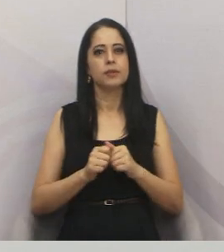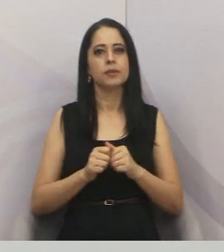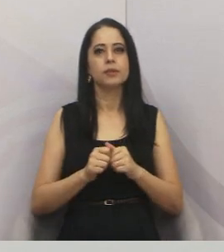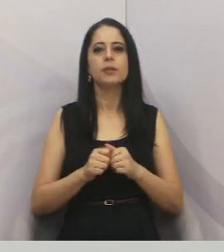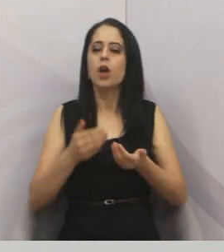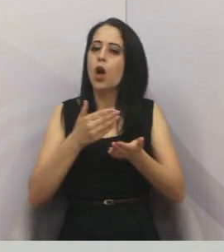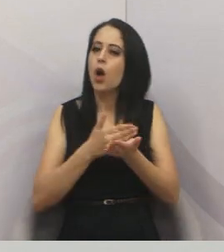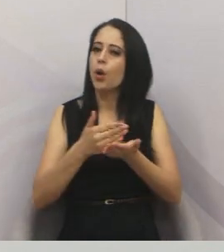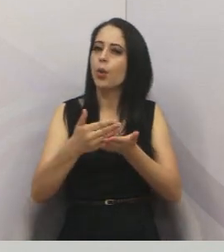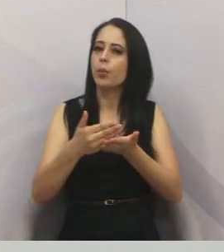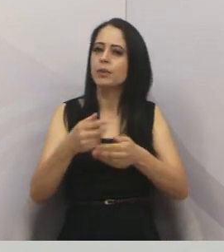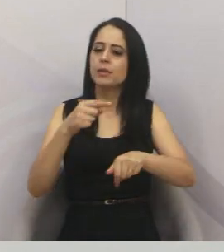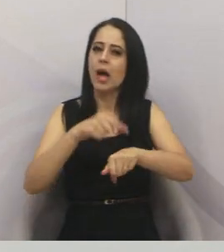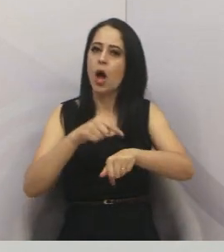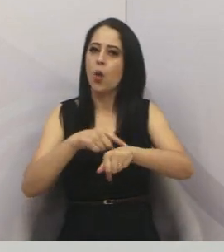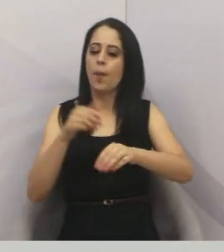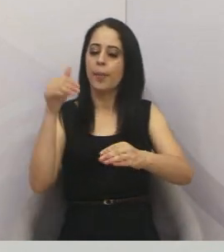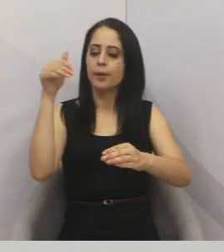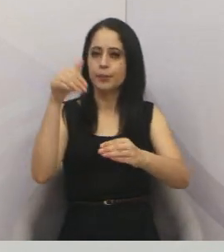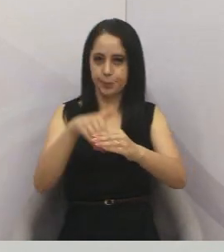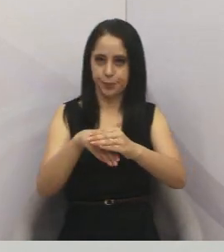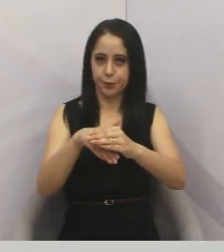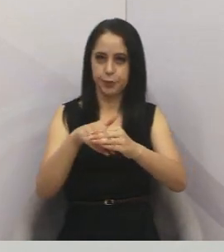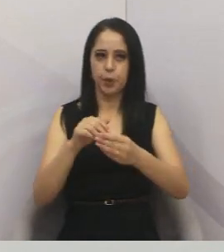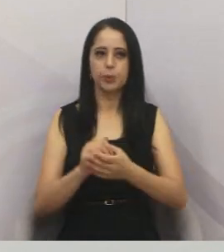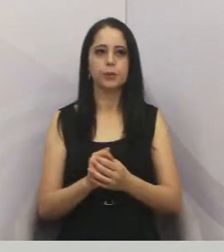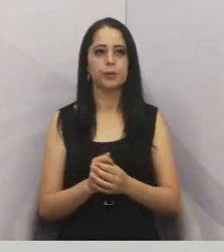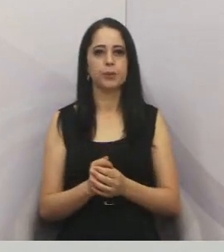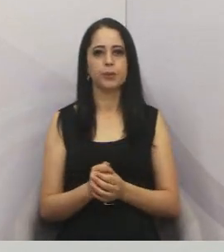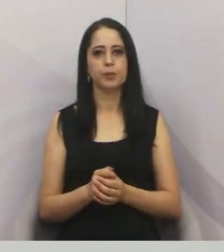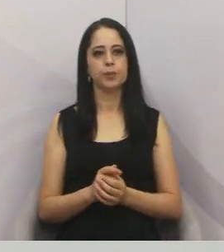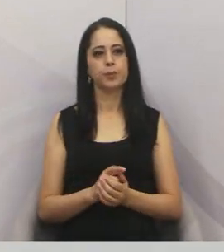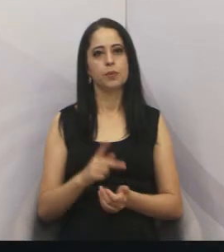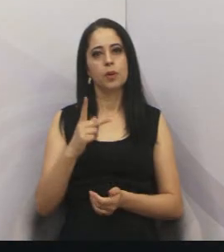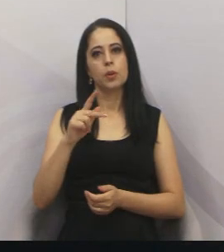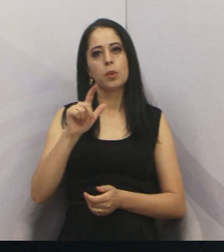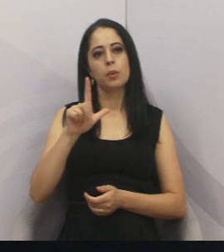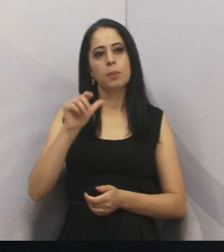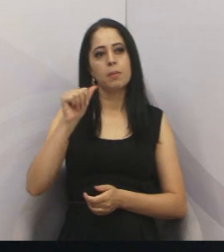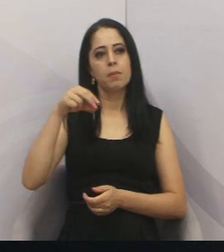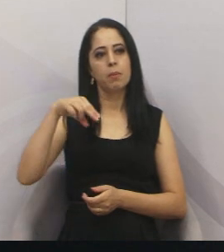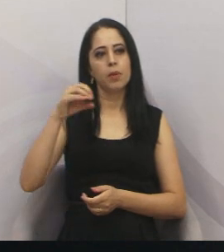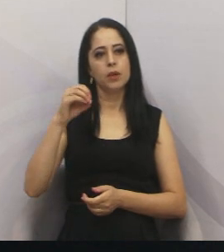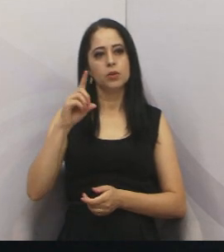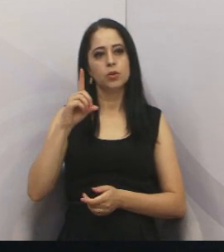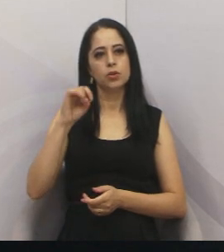cerimônia de apuração da eleição do Conselho Gestor de Revisão do Plano Diretor.